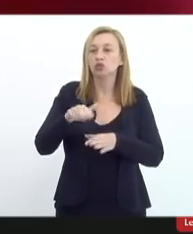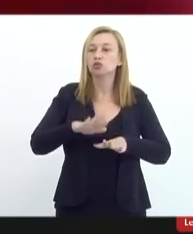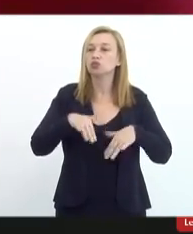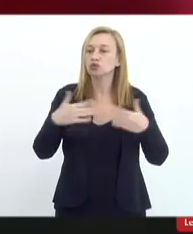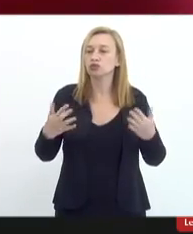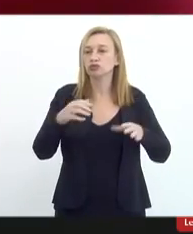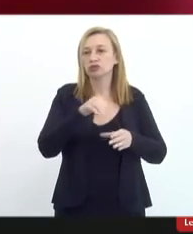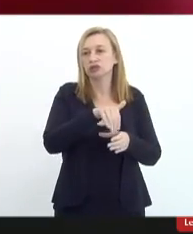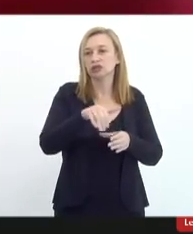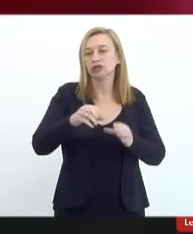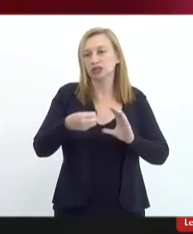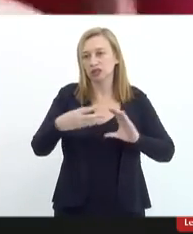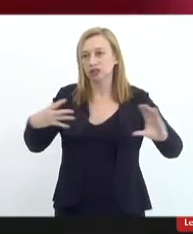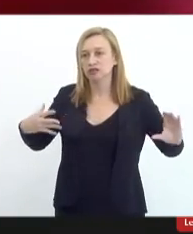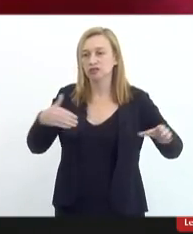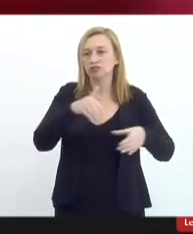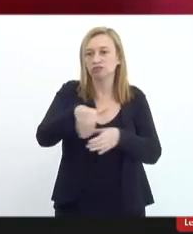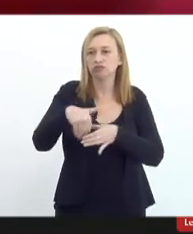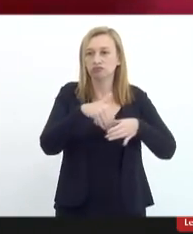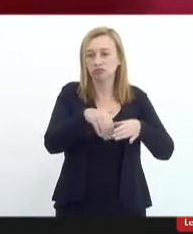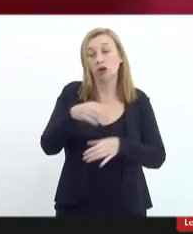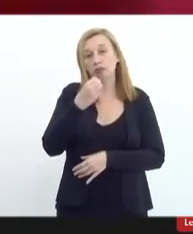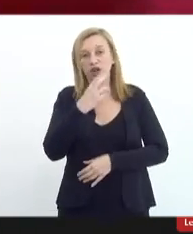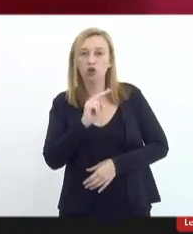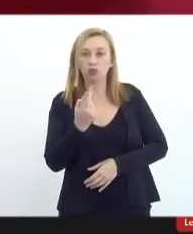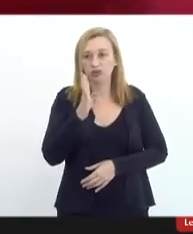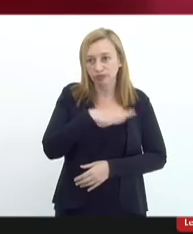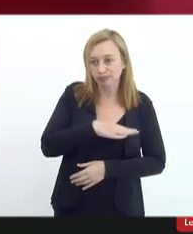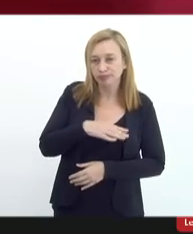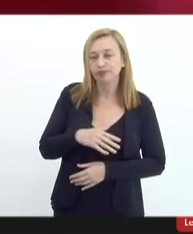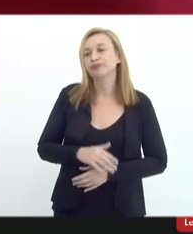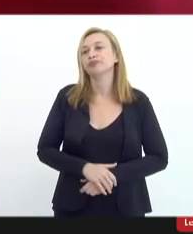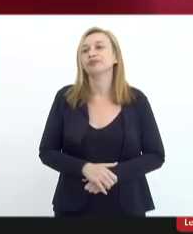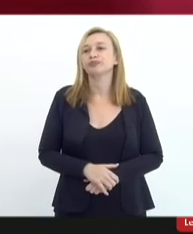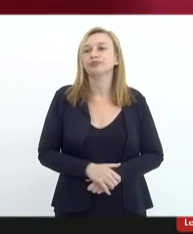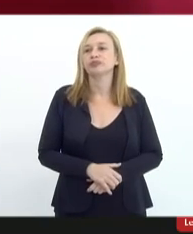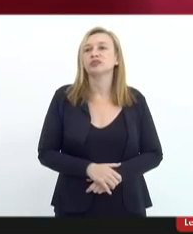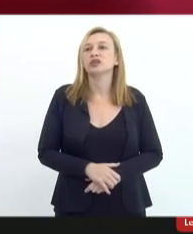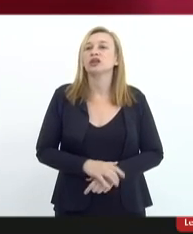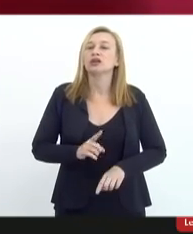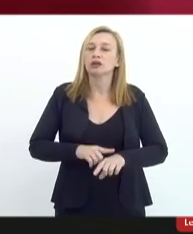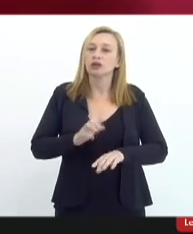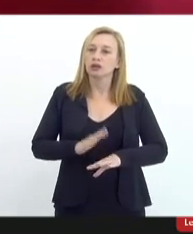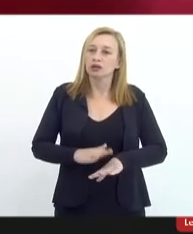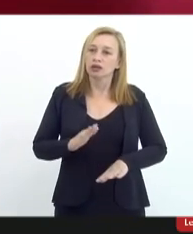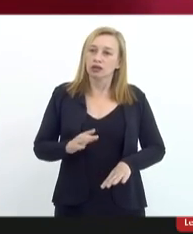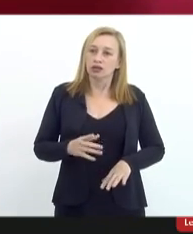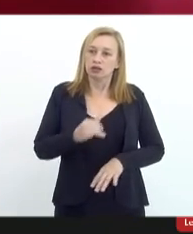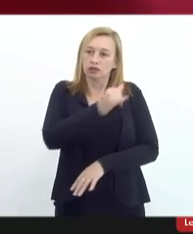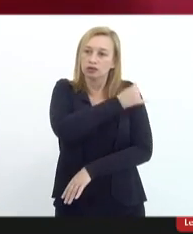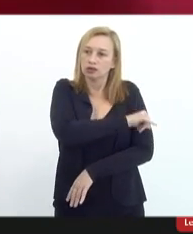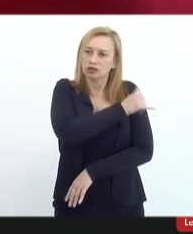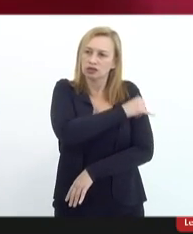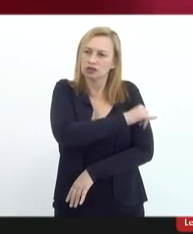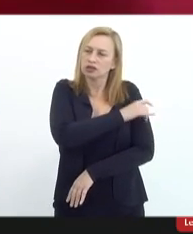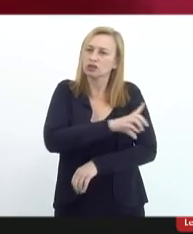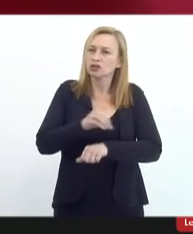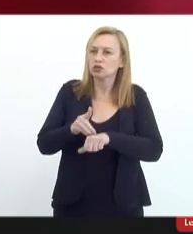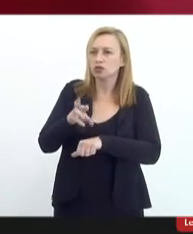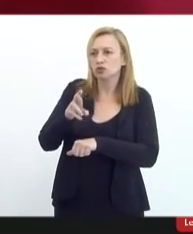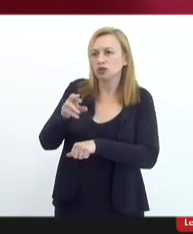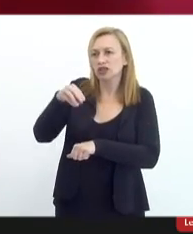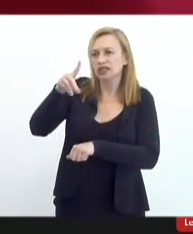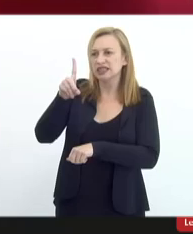né? Para o bem ou para o mal, né? Mas no Rio de Janeiro, a doutora